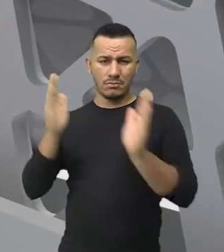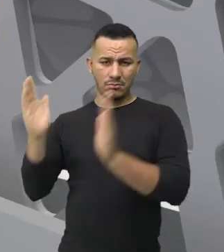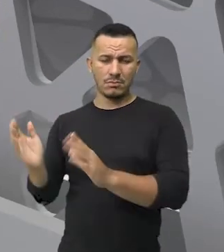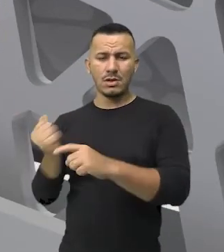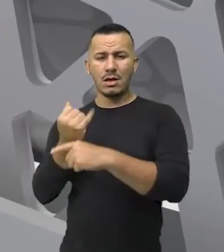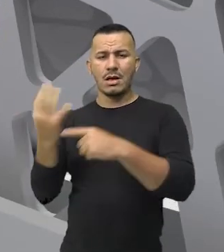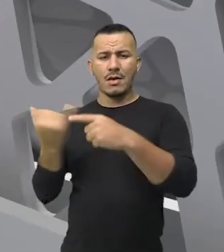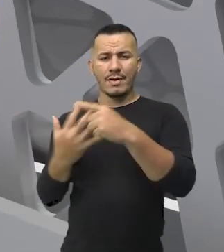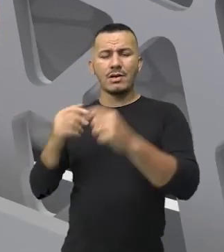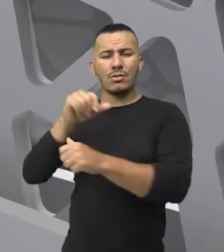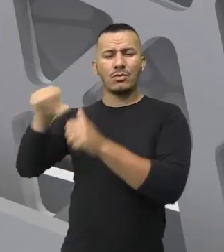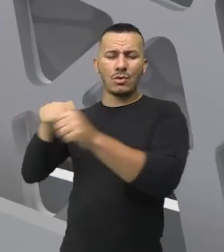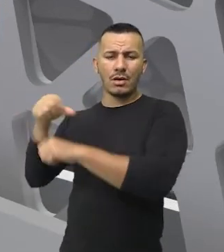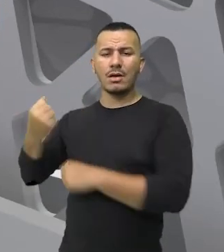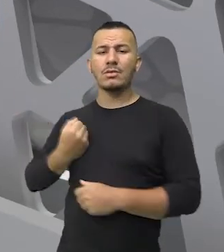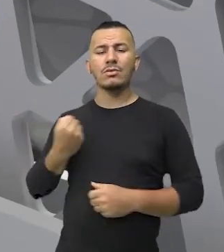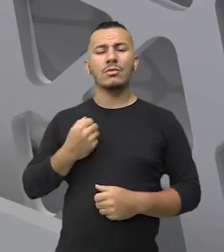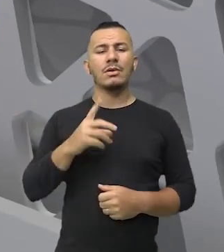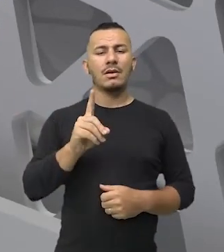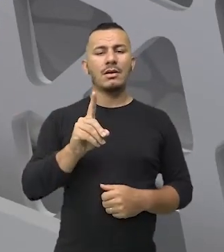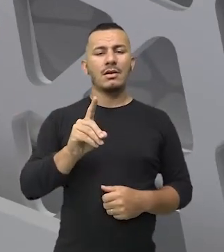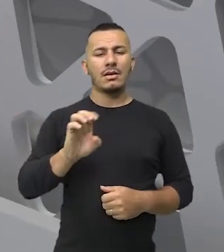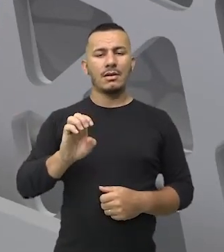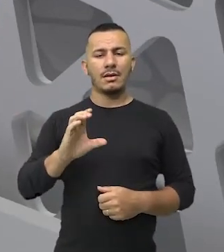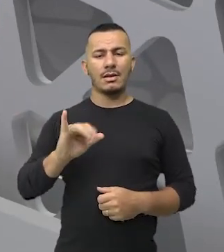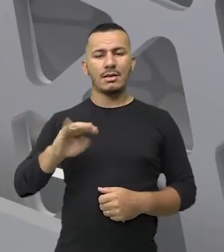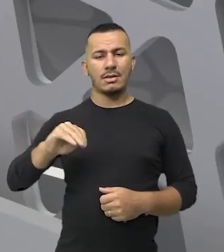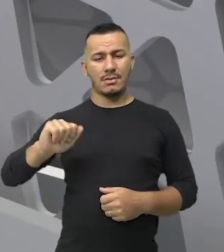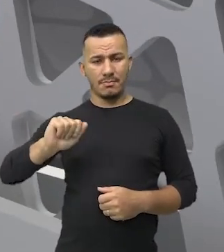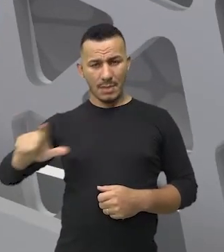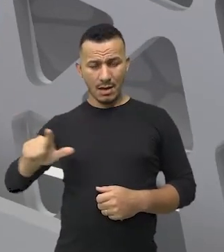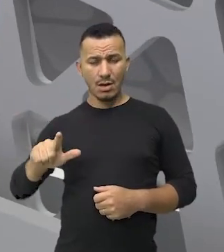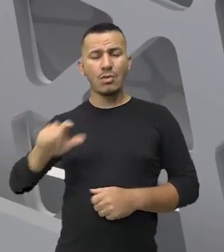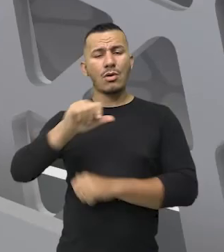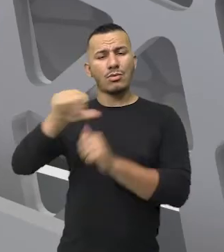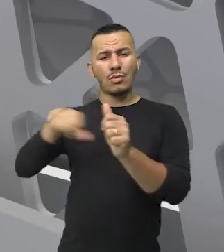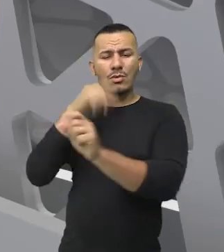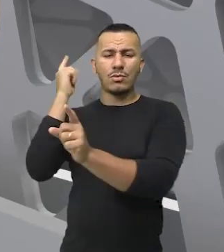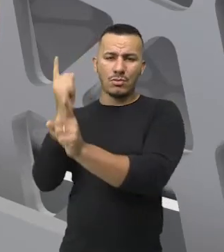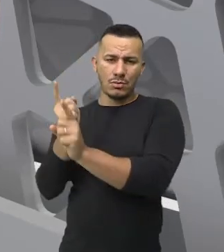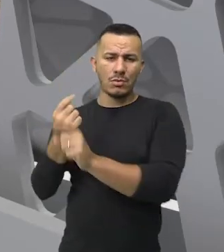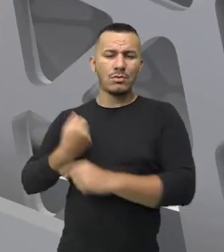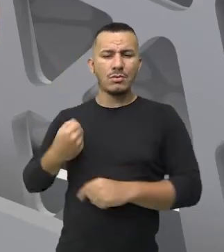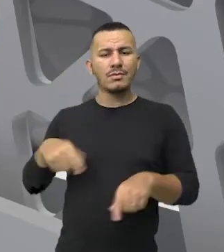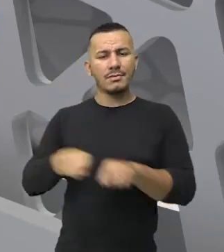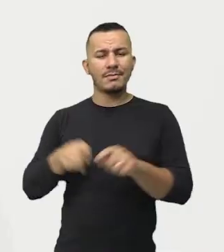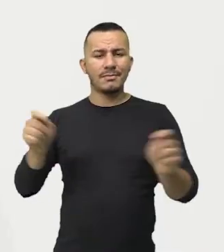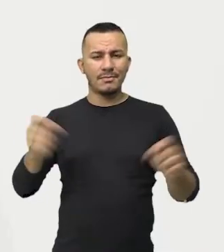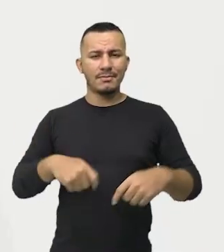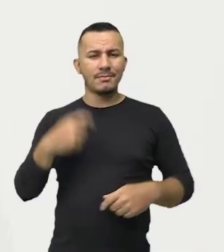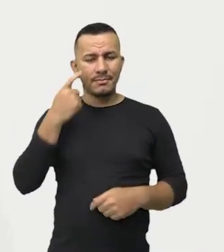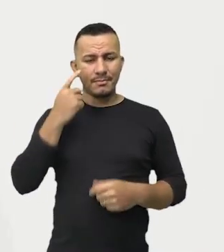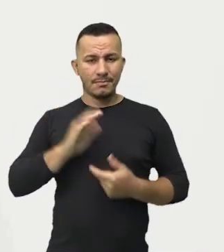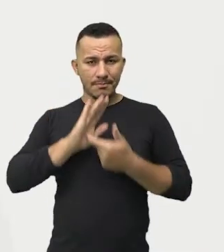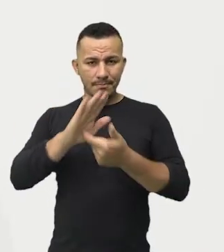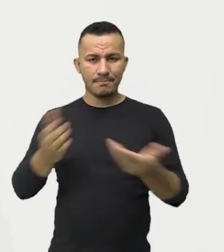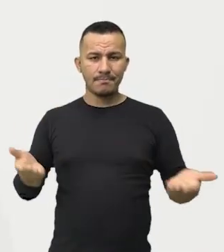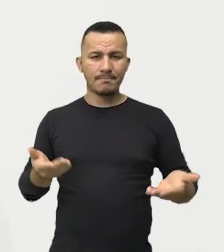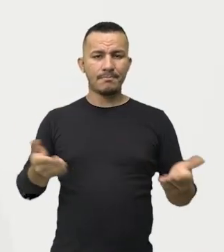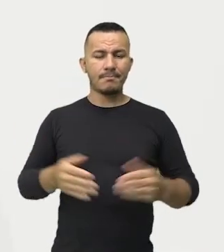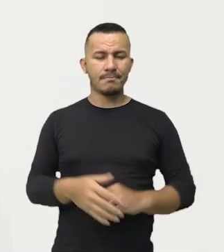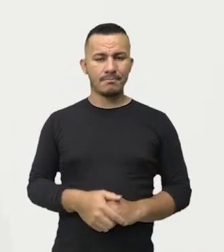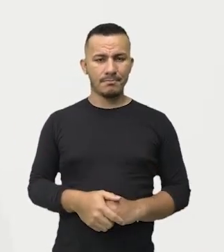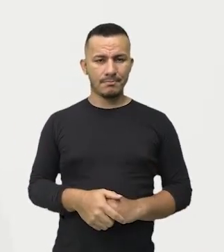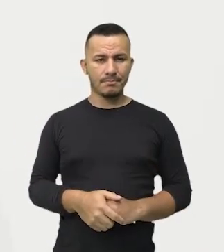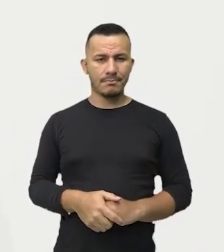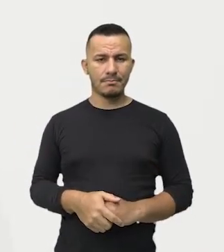em números decimais. E aí, quando a gente transforma, a gente também consegue localizar os números. Vem comigo, então. Como que a gente faz, então,